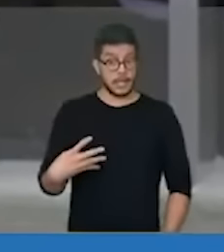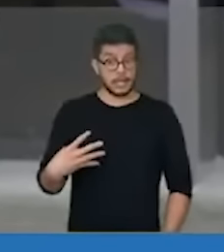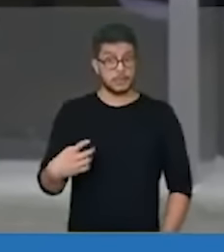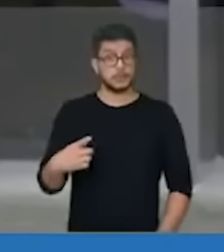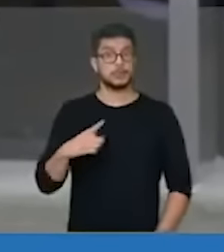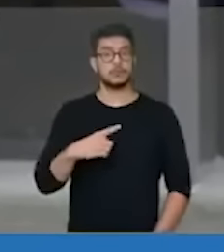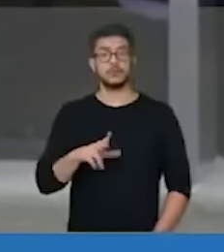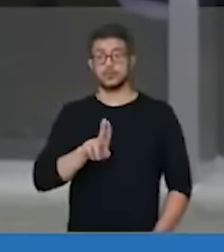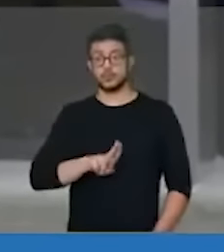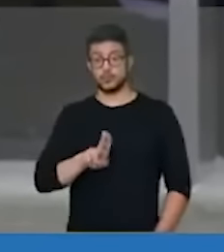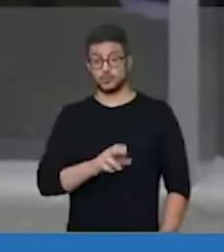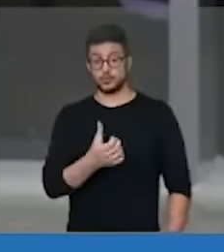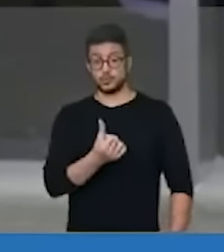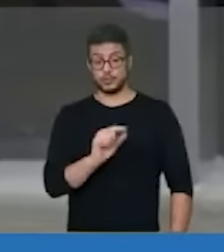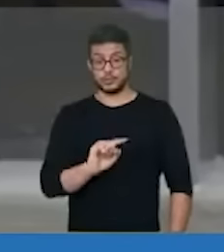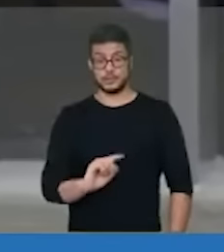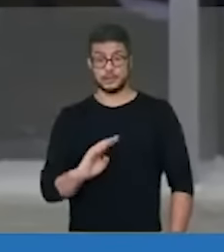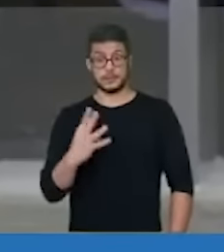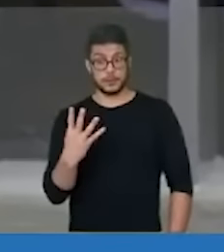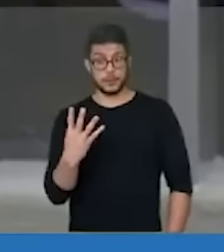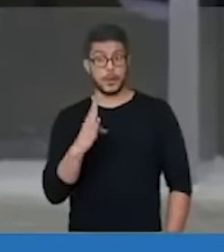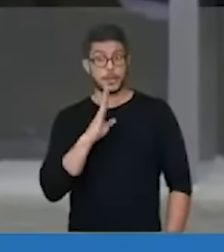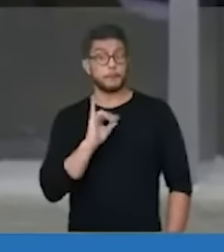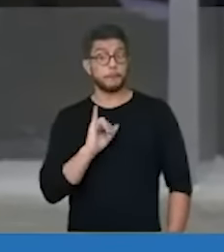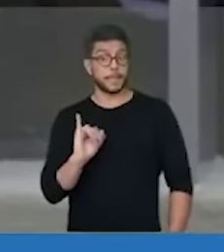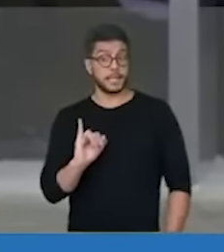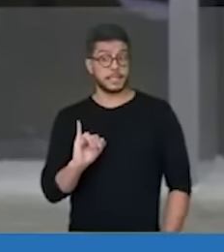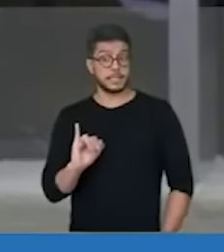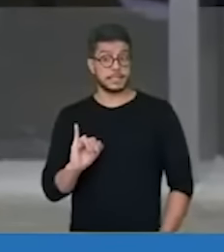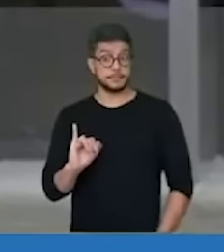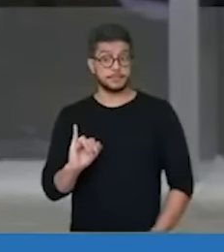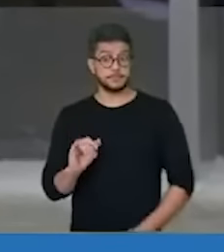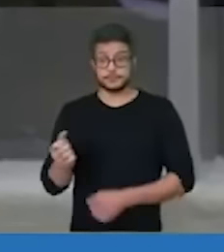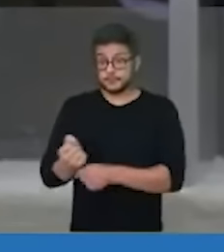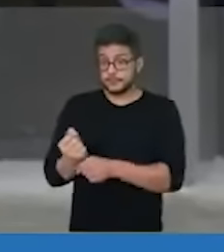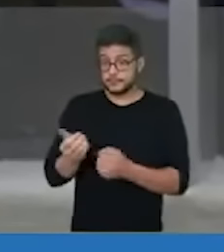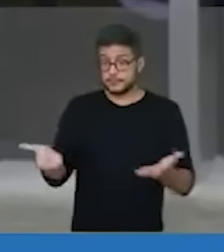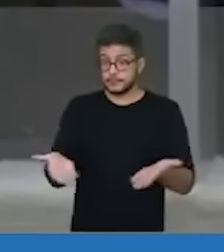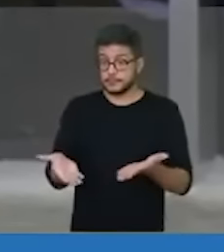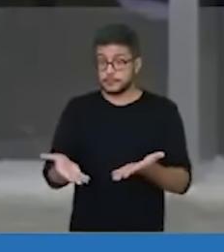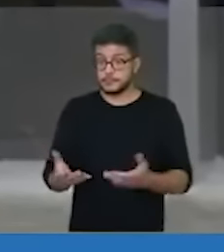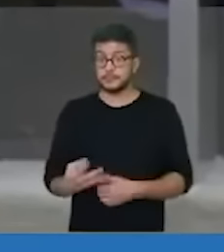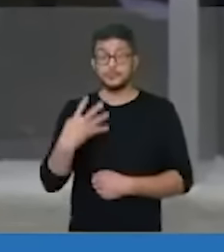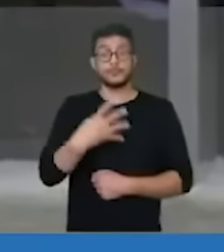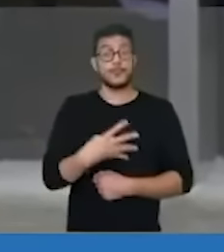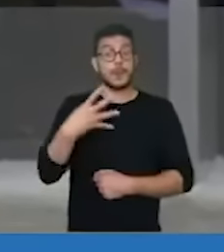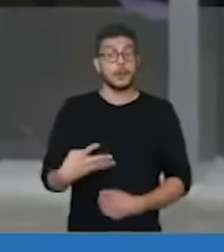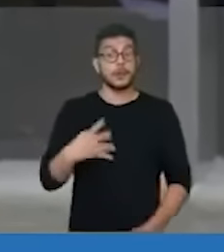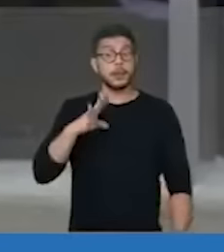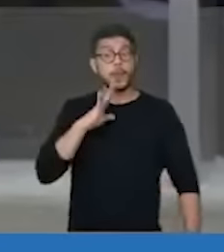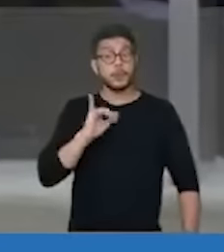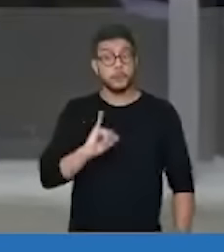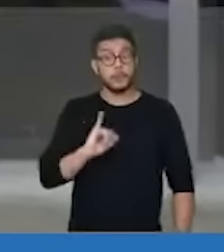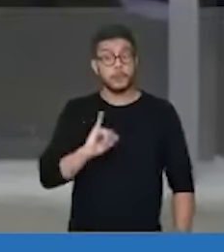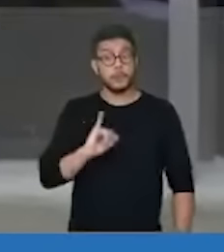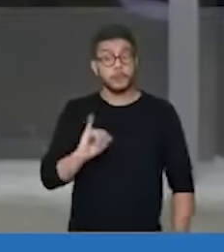6,4 bilhões do orçamento. Esse ano, 44 bilhões, mais